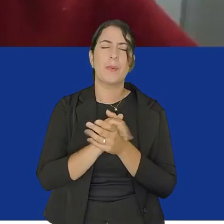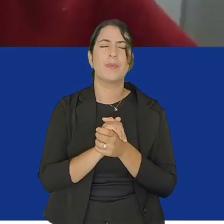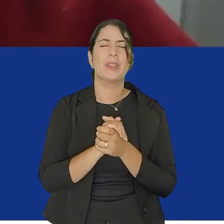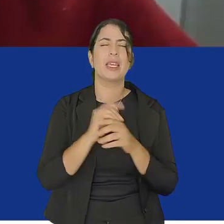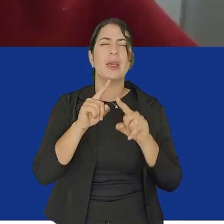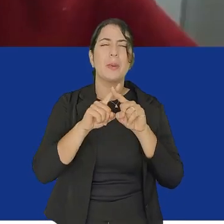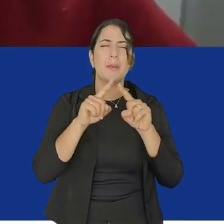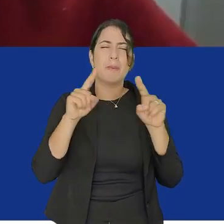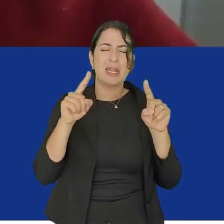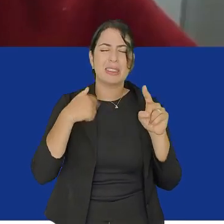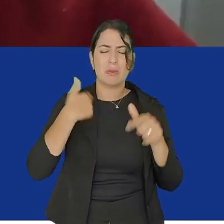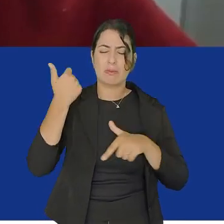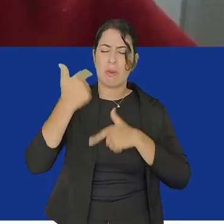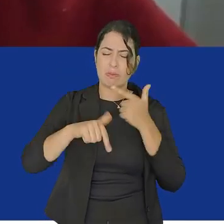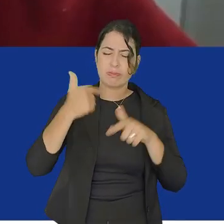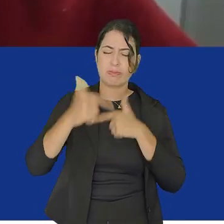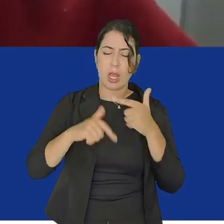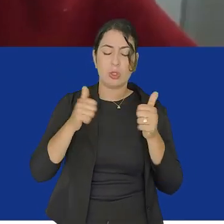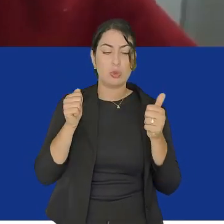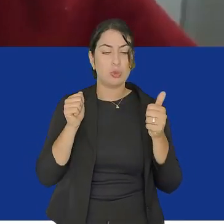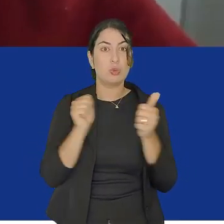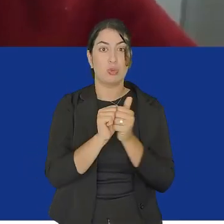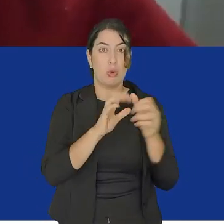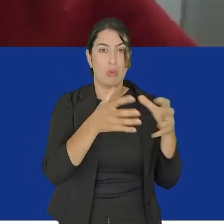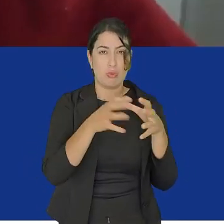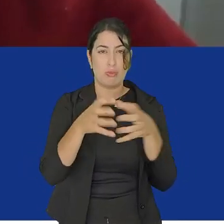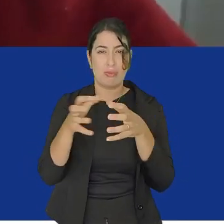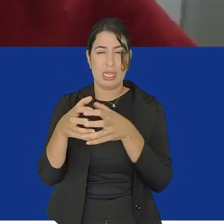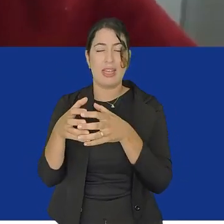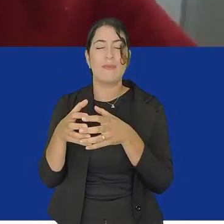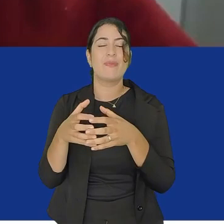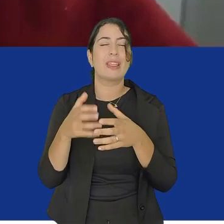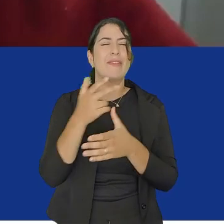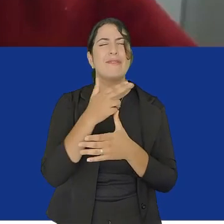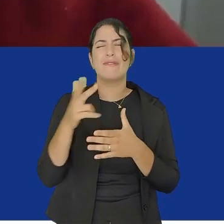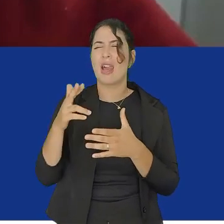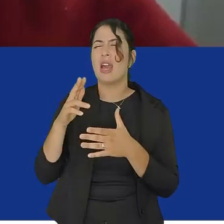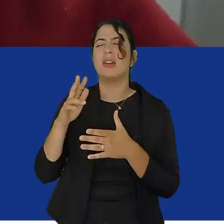mas eu tenho trabalhado junto às comissões em vários âmbitos do